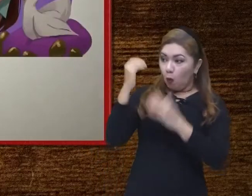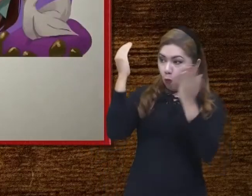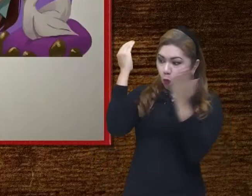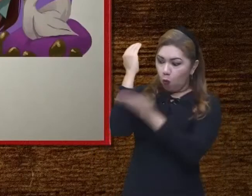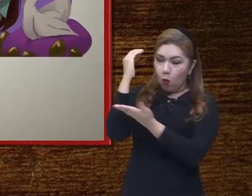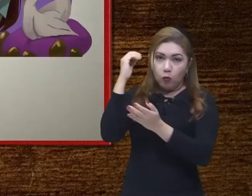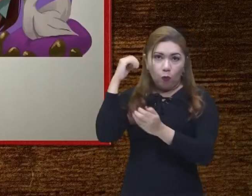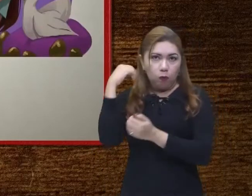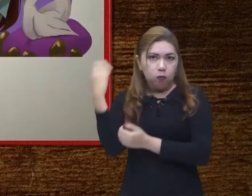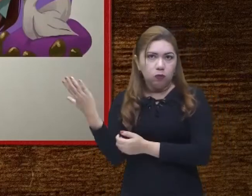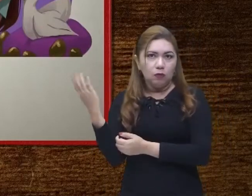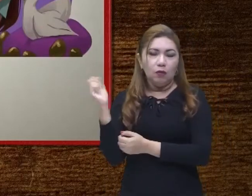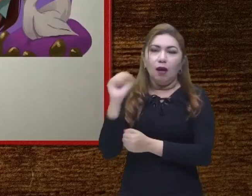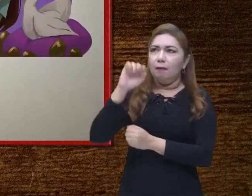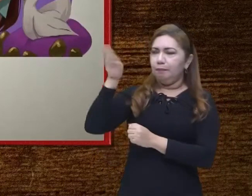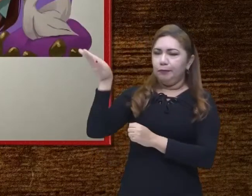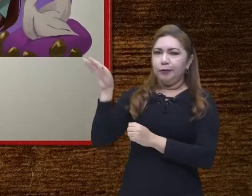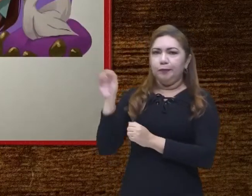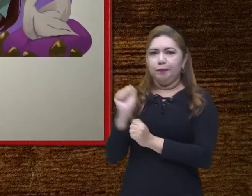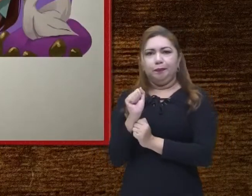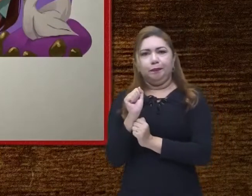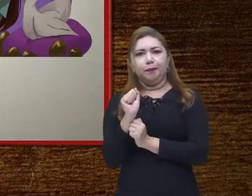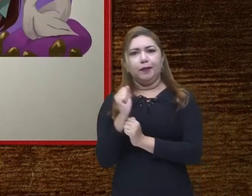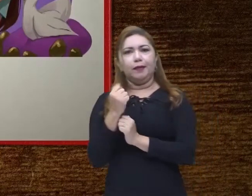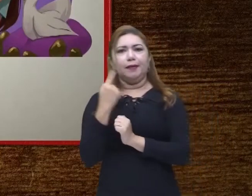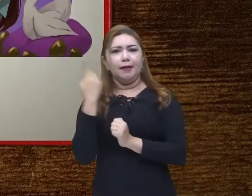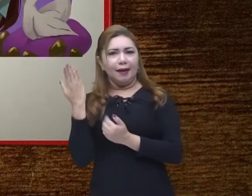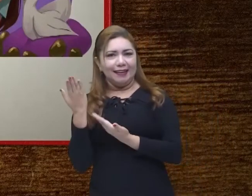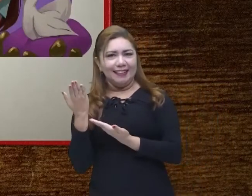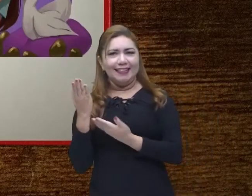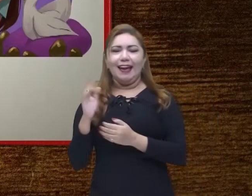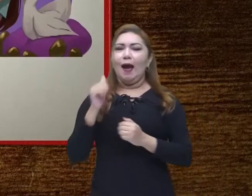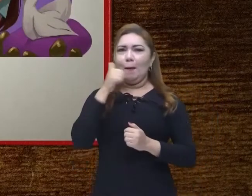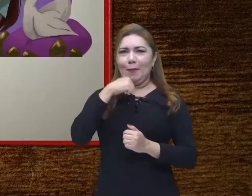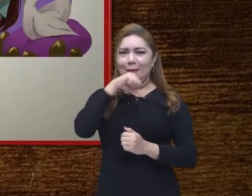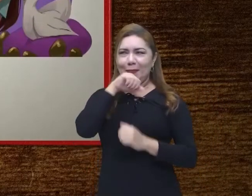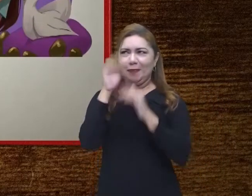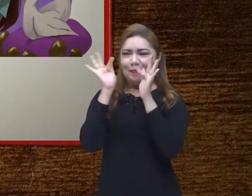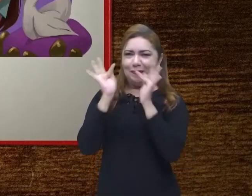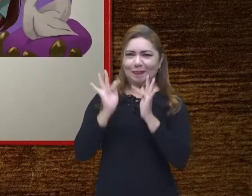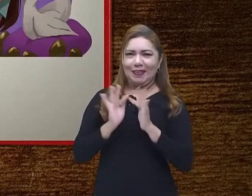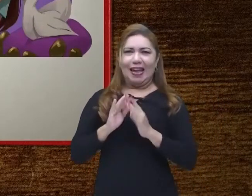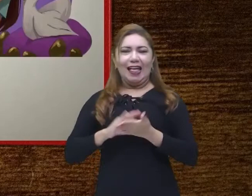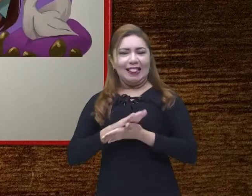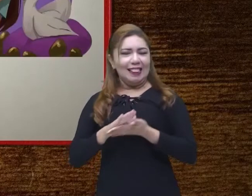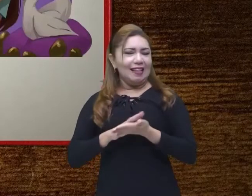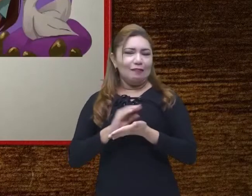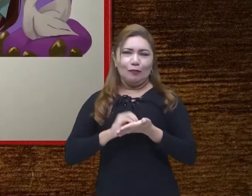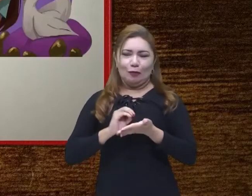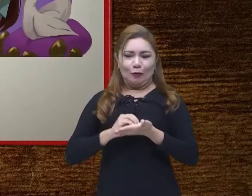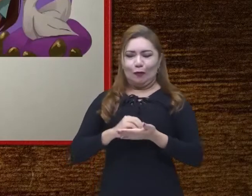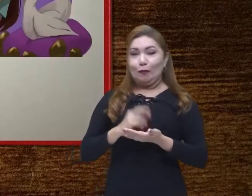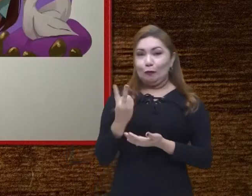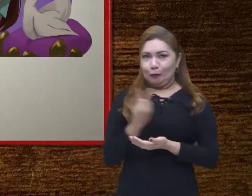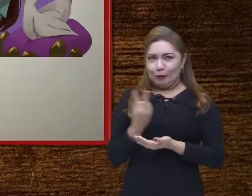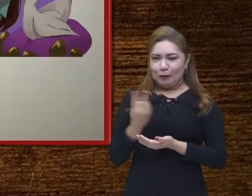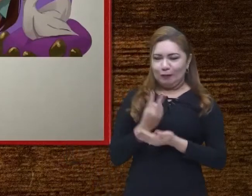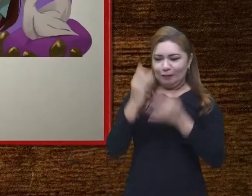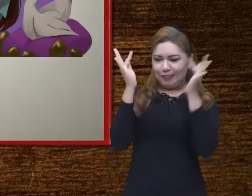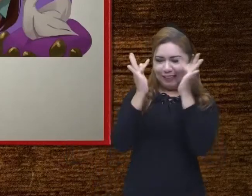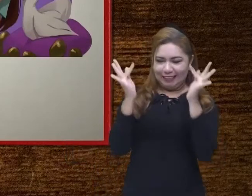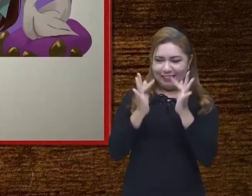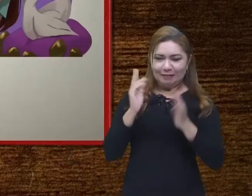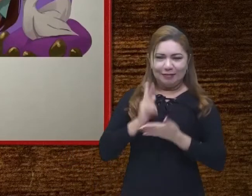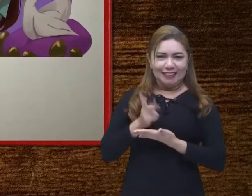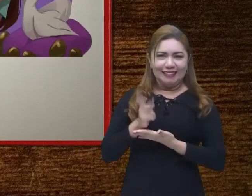Desde esse dia, com aquela galinha a pôr os ovos de ouro, nada mais lhes faltou. Mãe e filho viveram